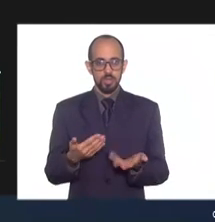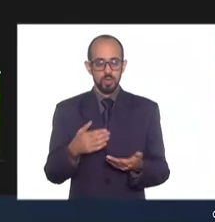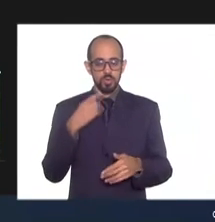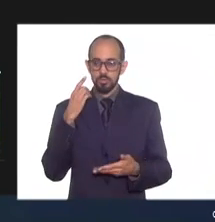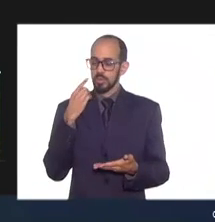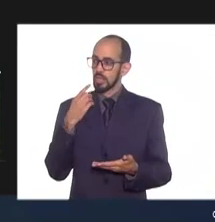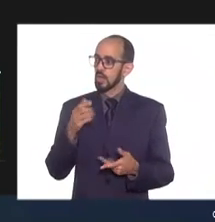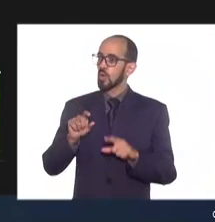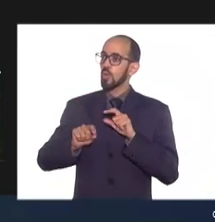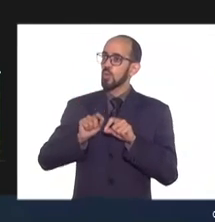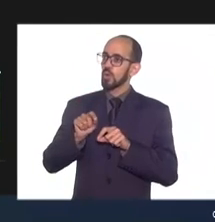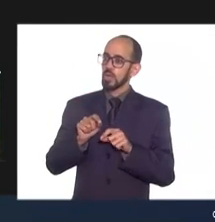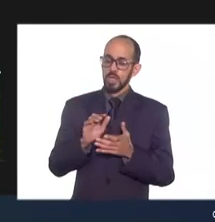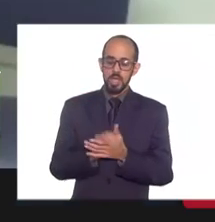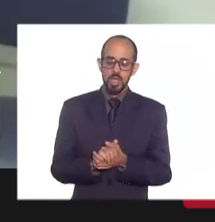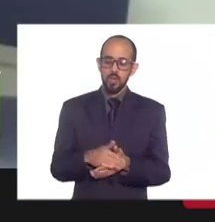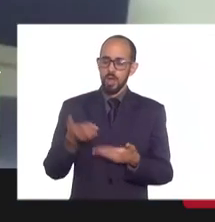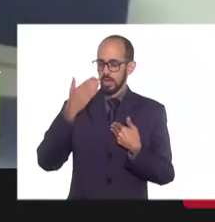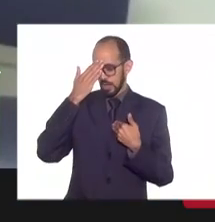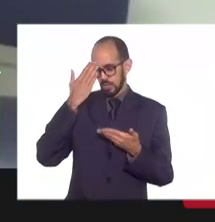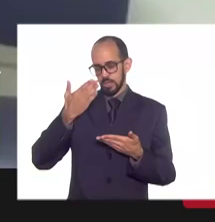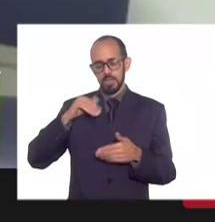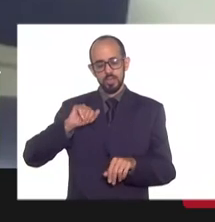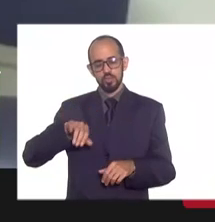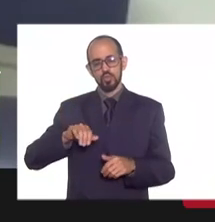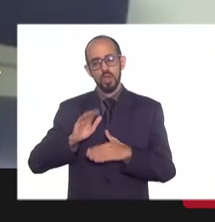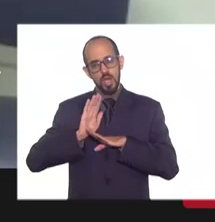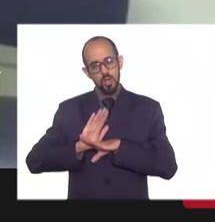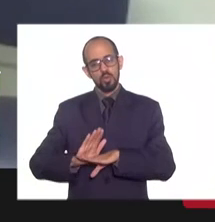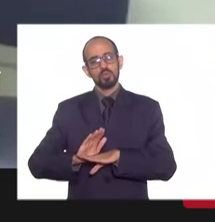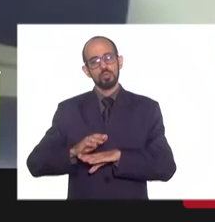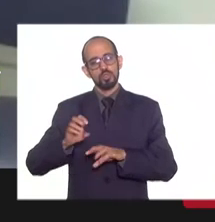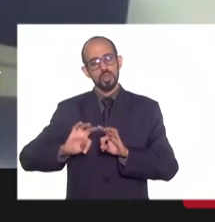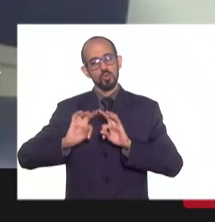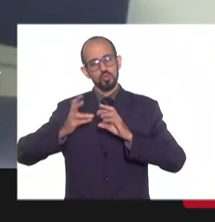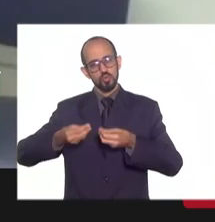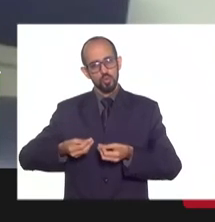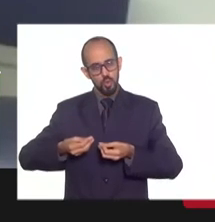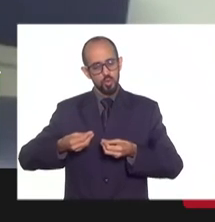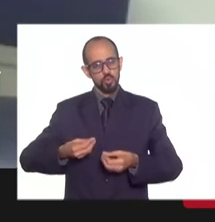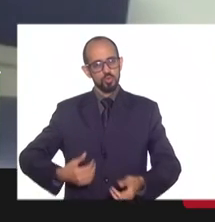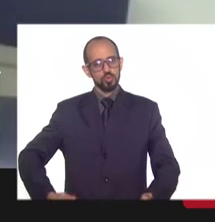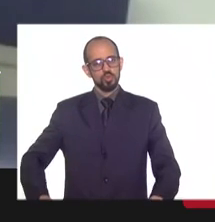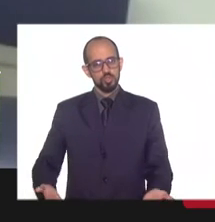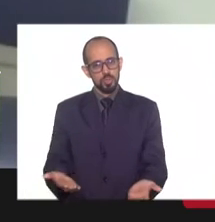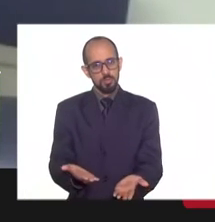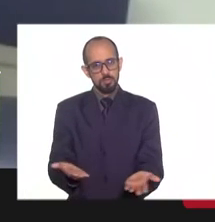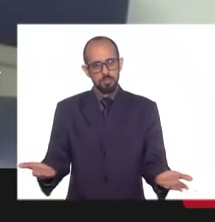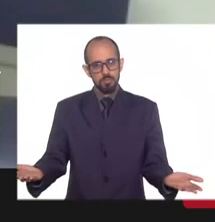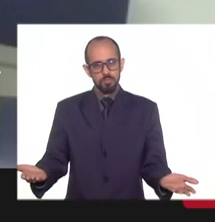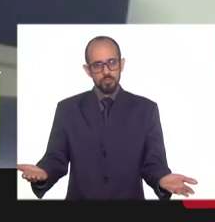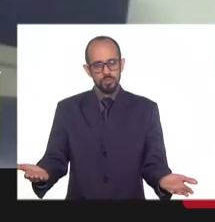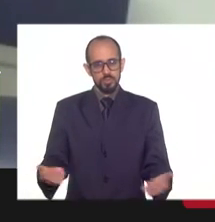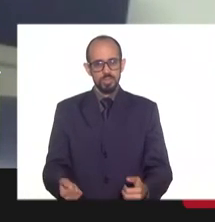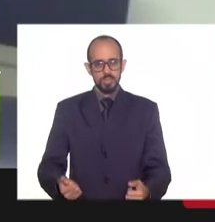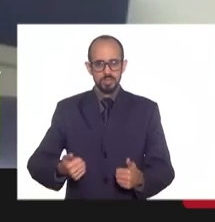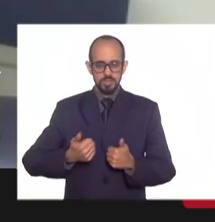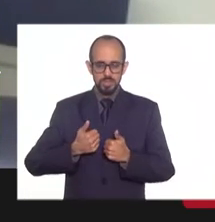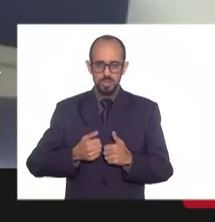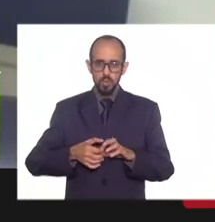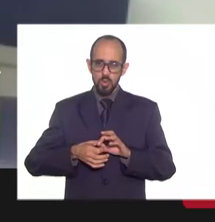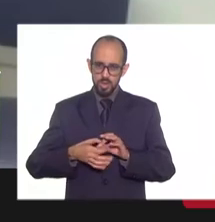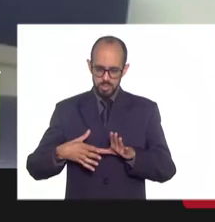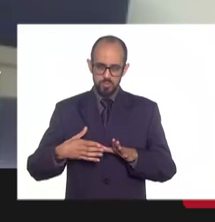gente eu agradeço assim a contribuição de todos os braços estendidos porque a gente vai